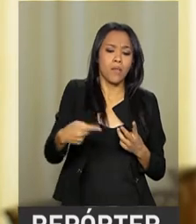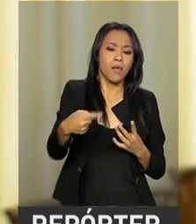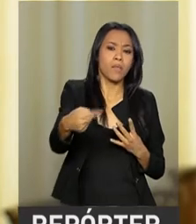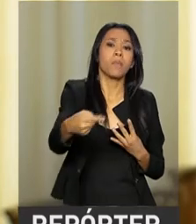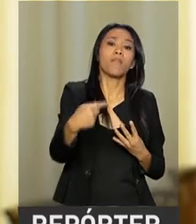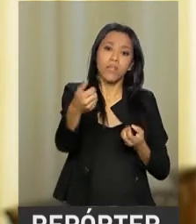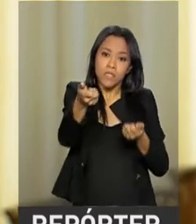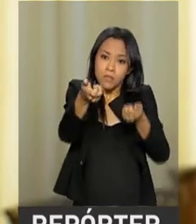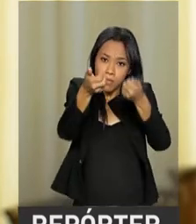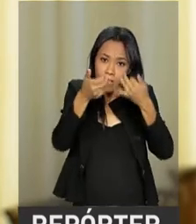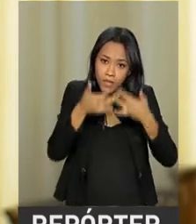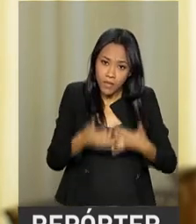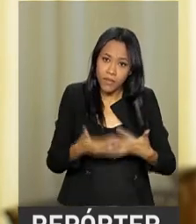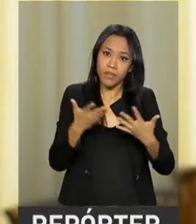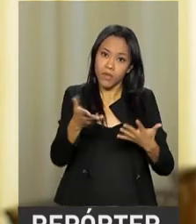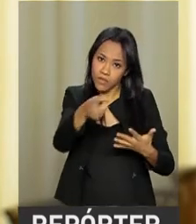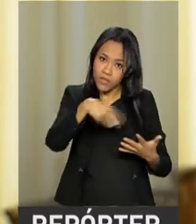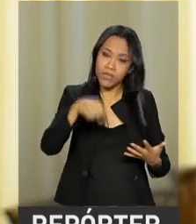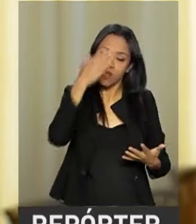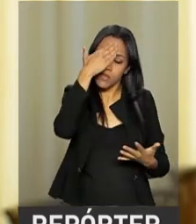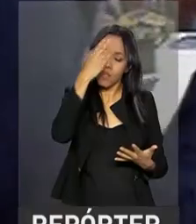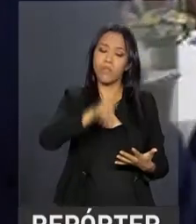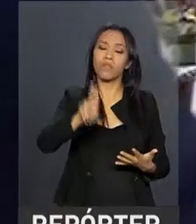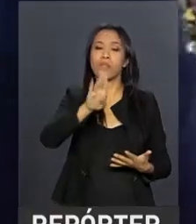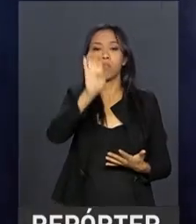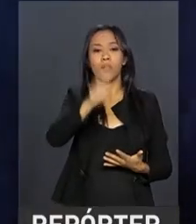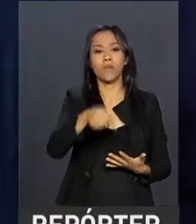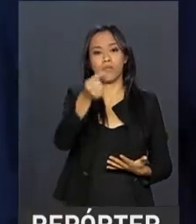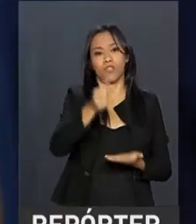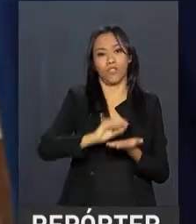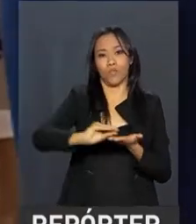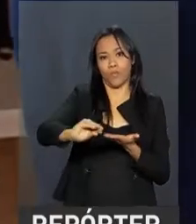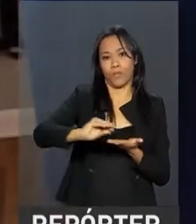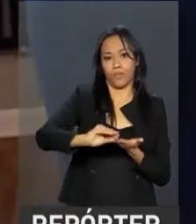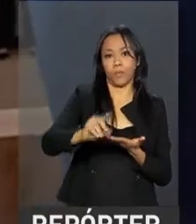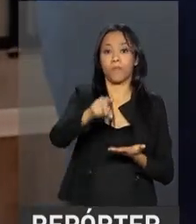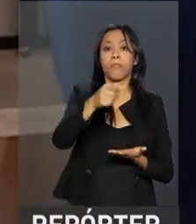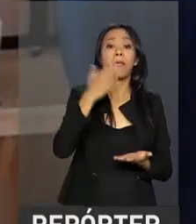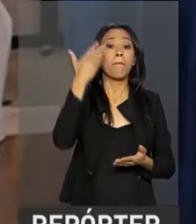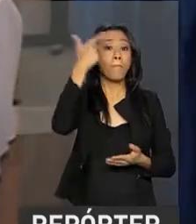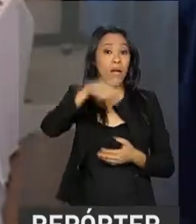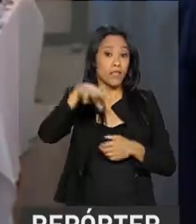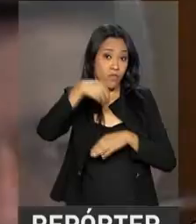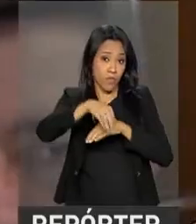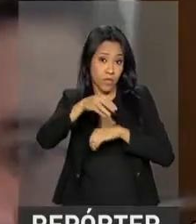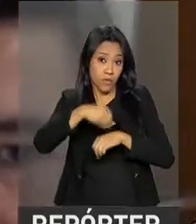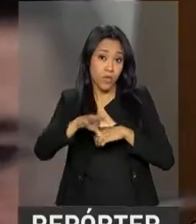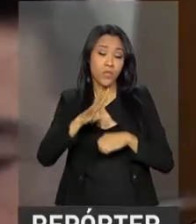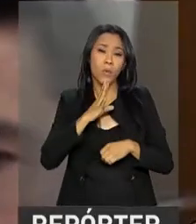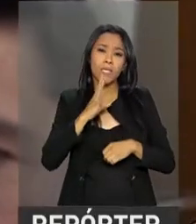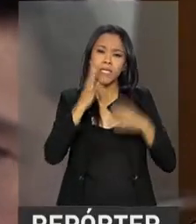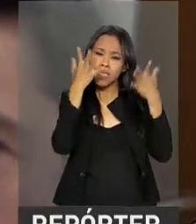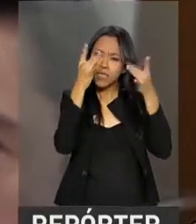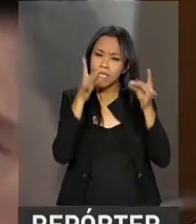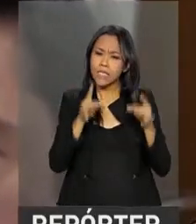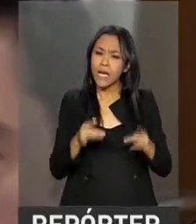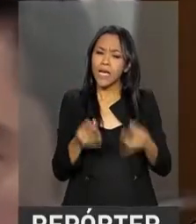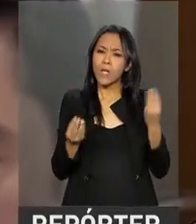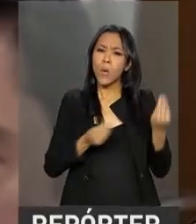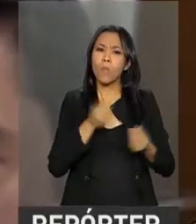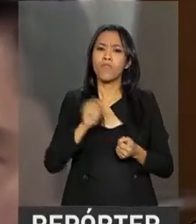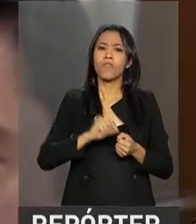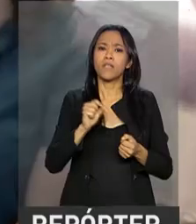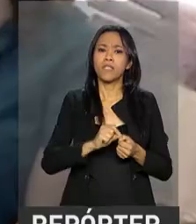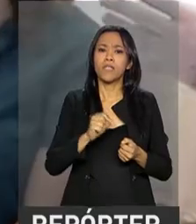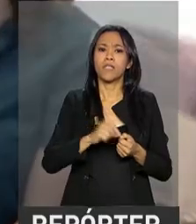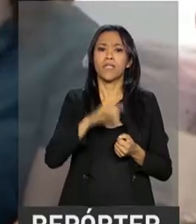oportunidade e entrar num mundo de rentabilidade maior. A chance de ter mais informações e conhecer em detalhes como fazer um investimento no